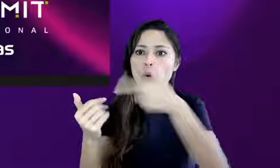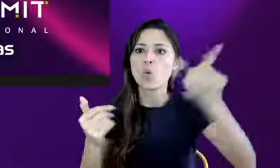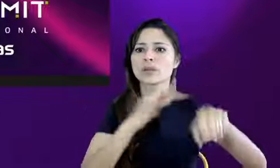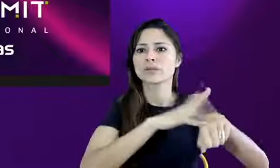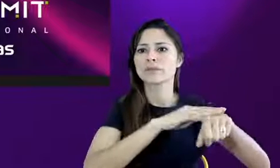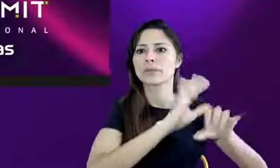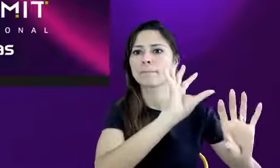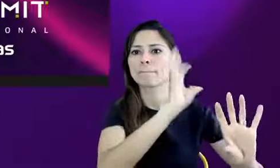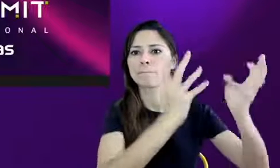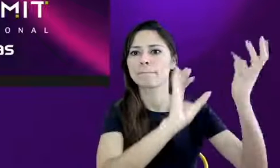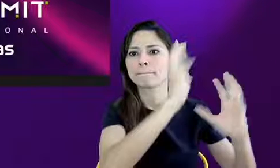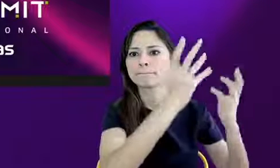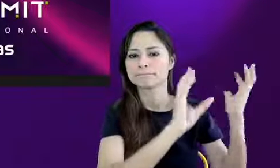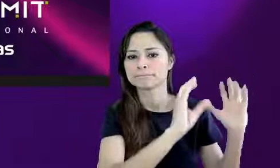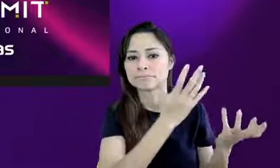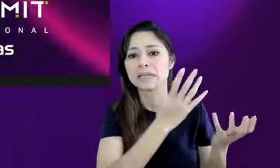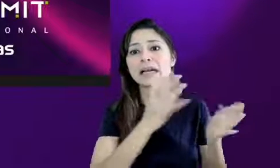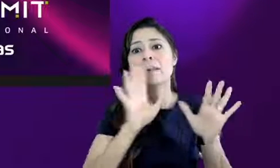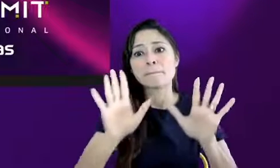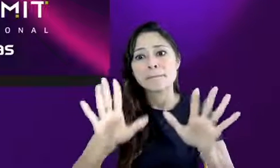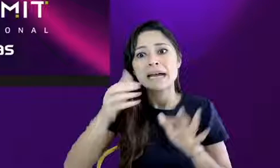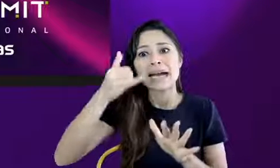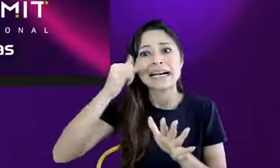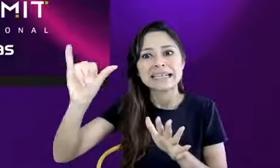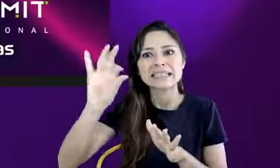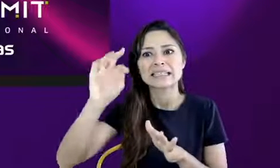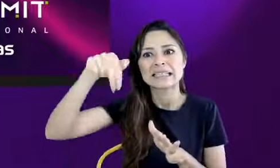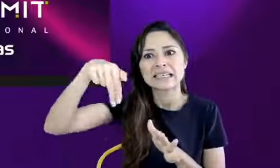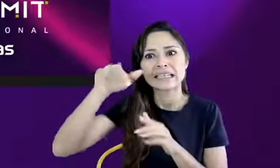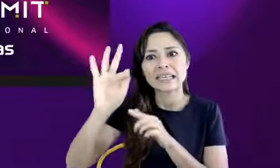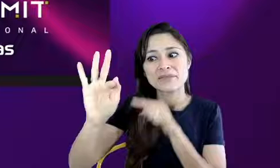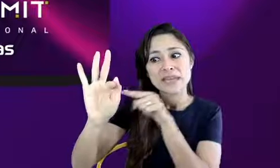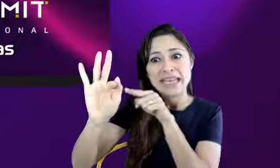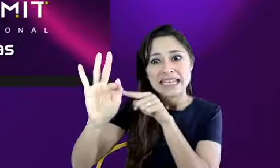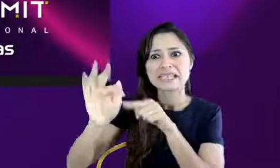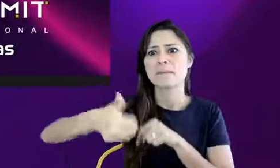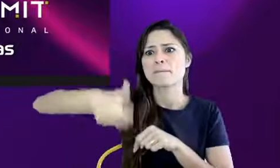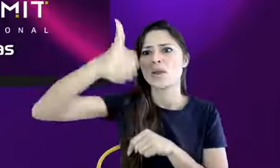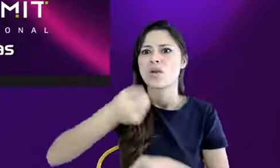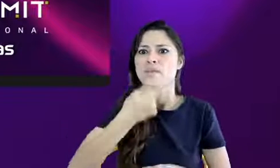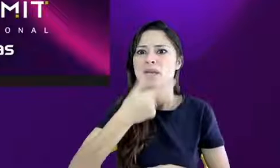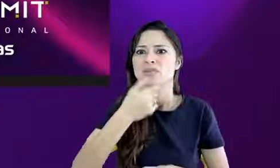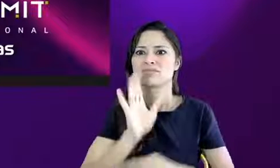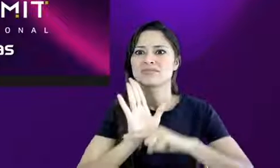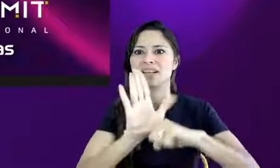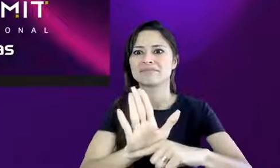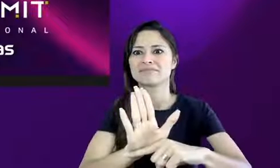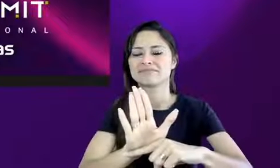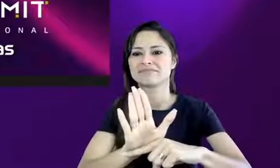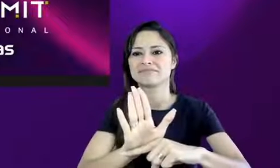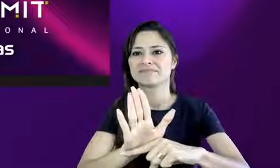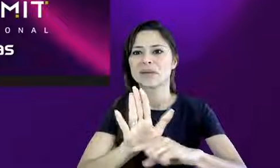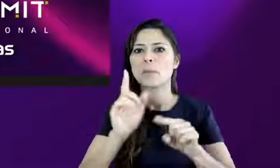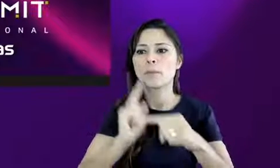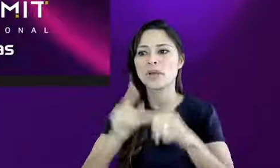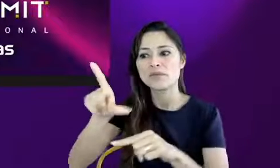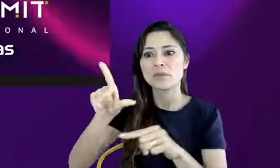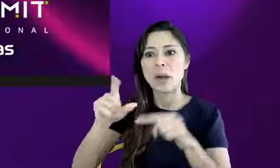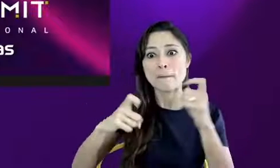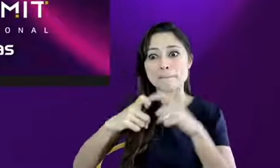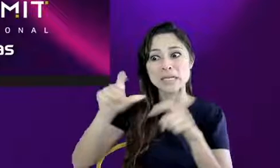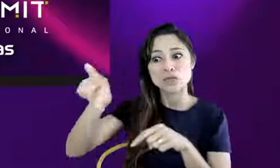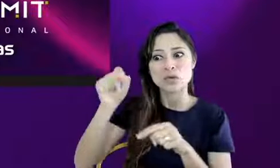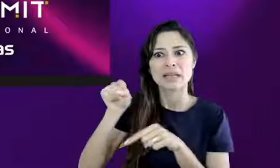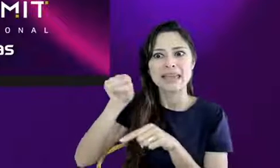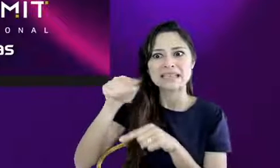dúvida nenhuma, os anti-TNF vão estar numa posição de liderança nesse sentido, como a melhor escolha nesse contexto.